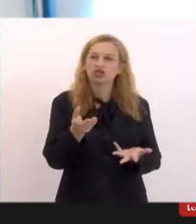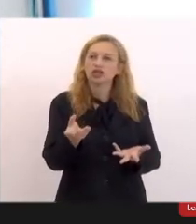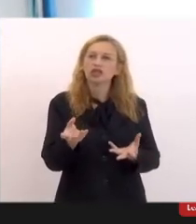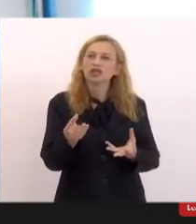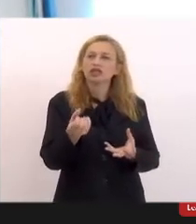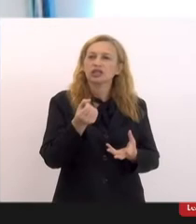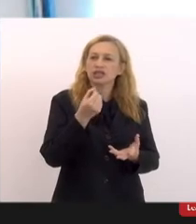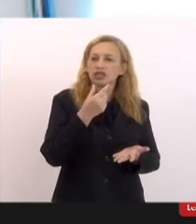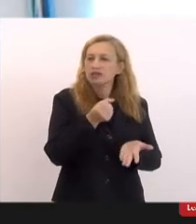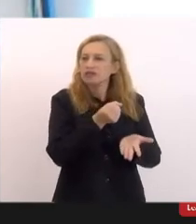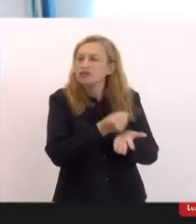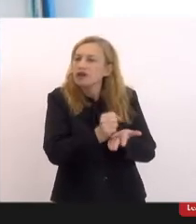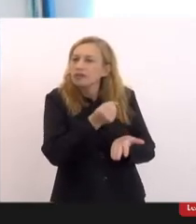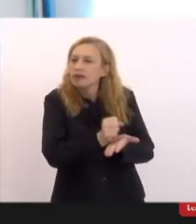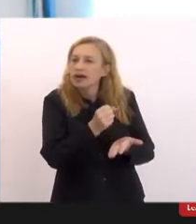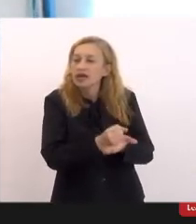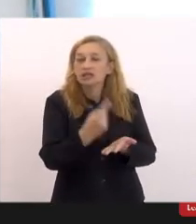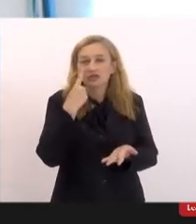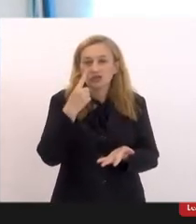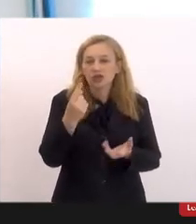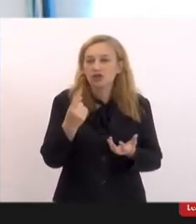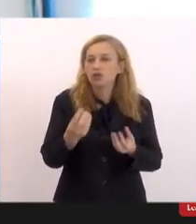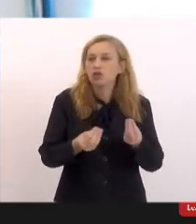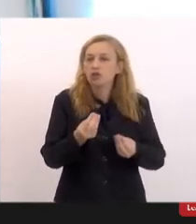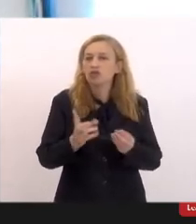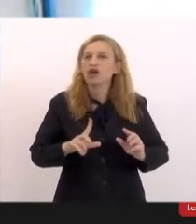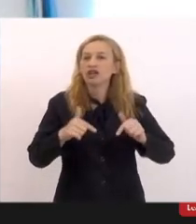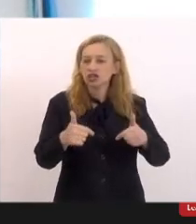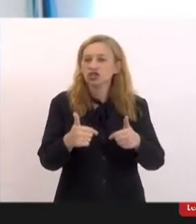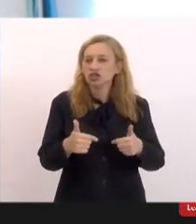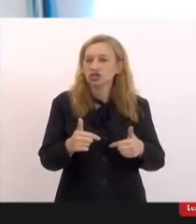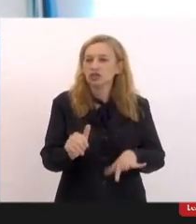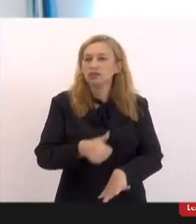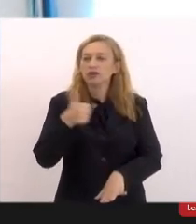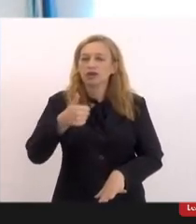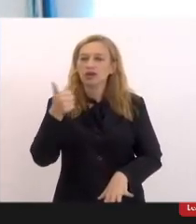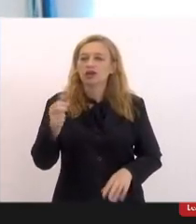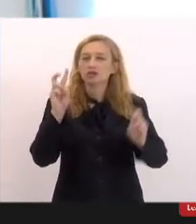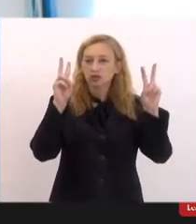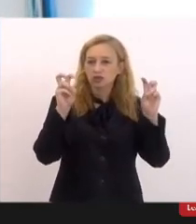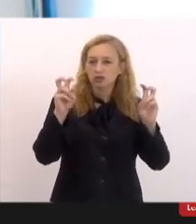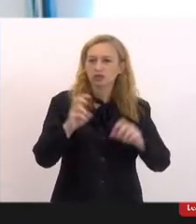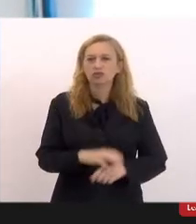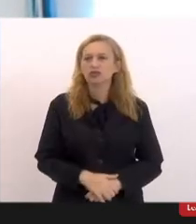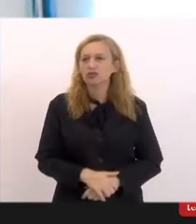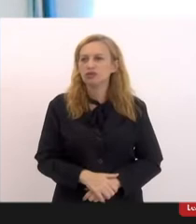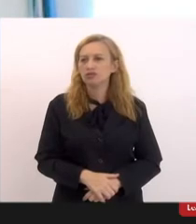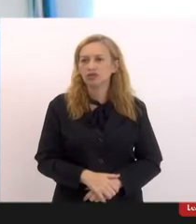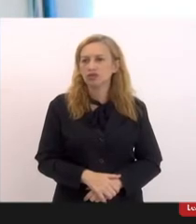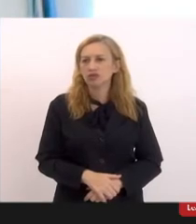gente segue aqui, ó, depois a palavra vai voltar e a gente vai tentar amadurecer sobre isso.